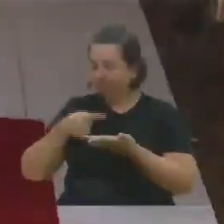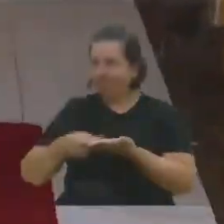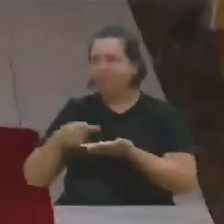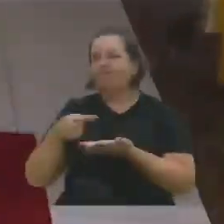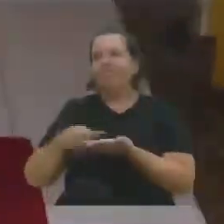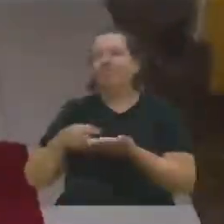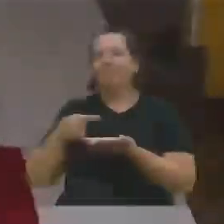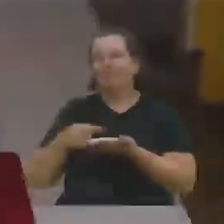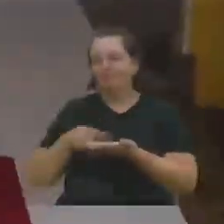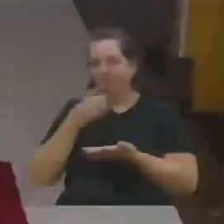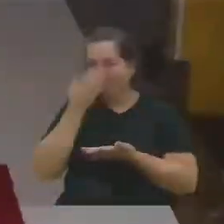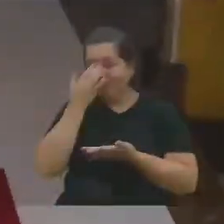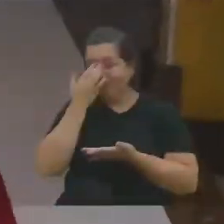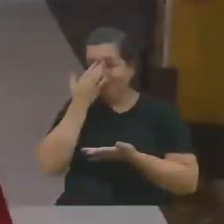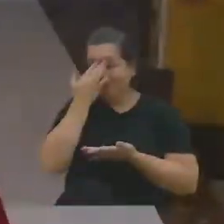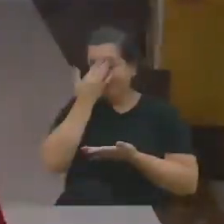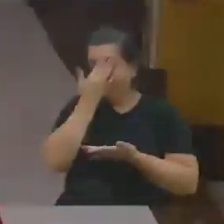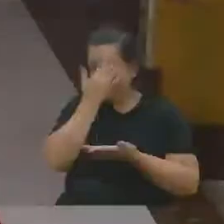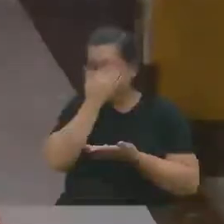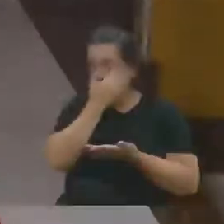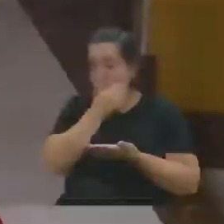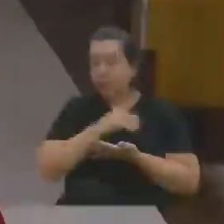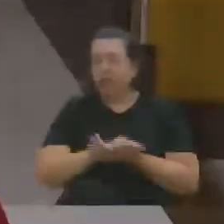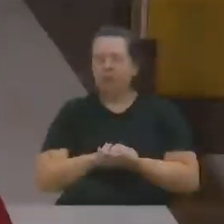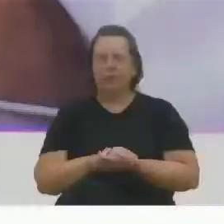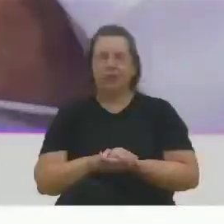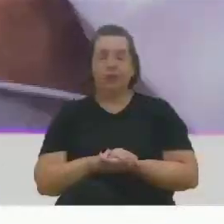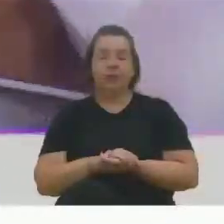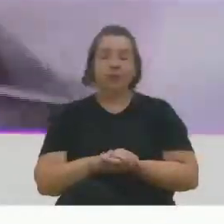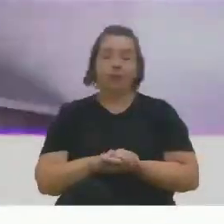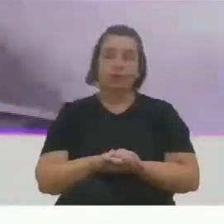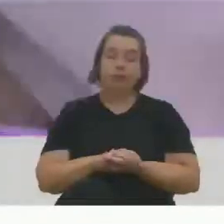compromisso na igreja.